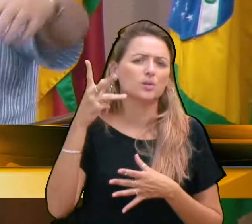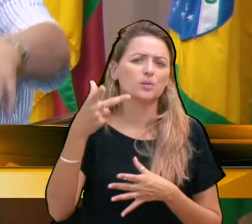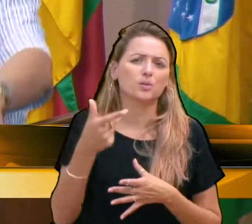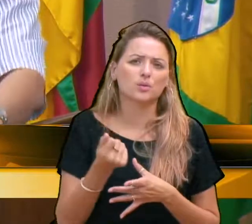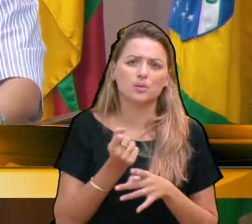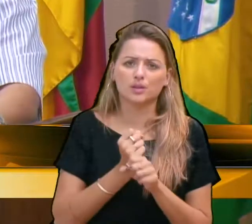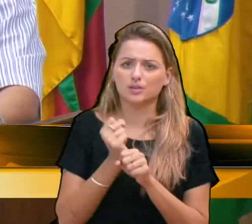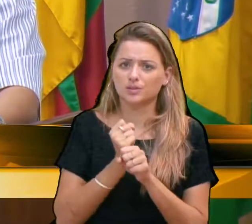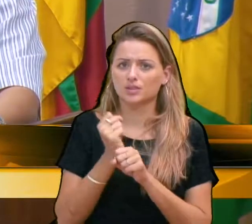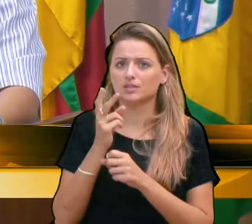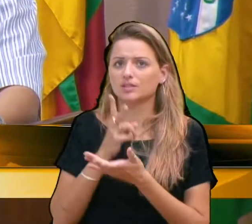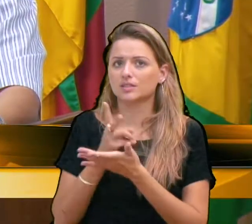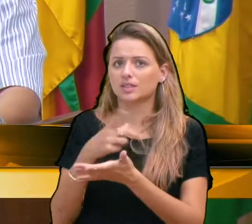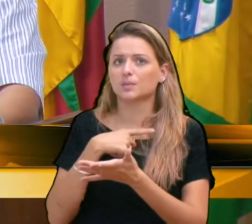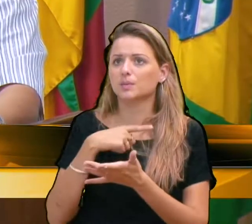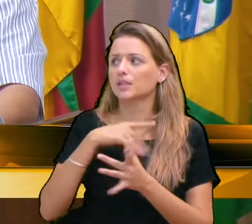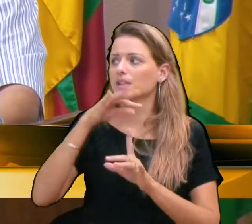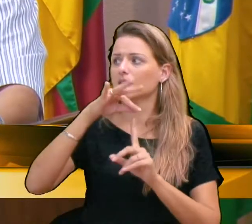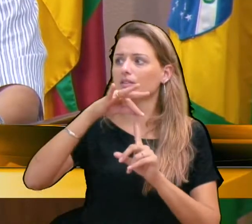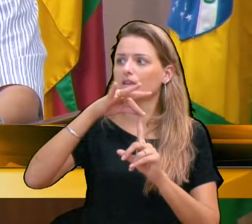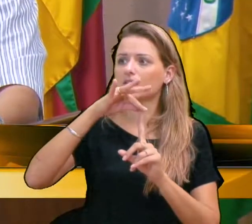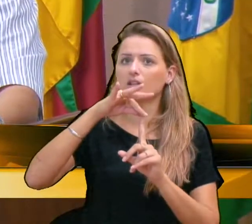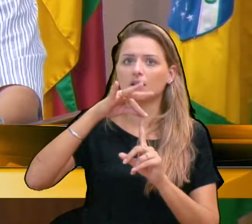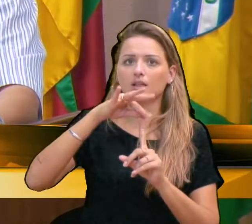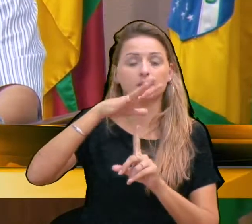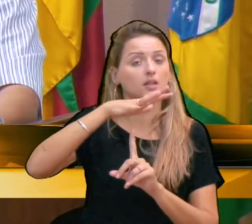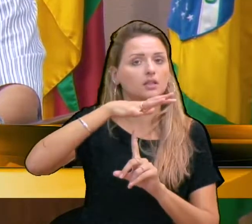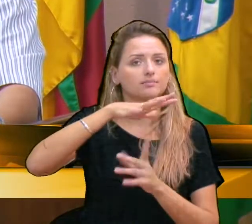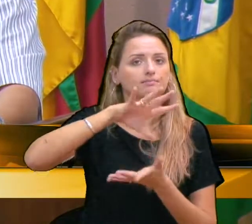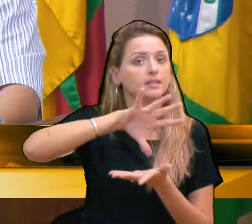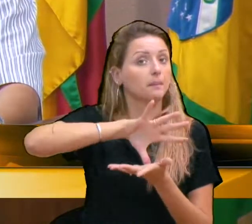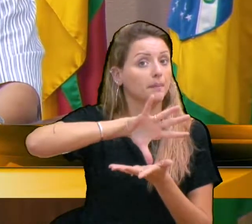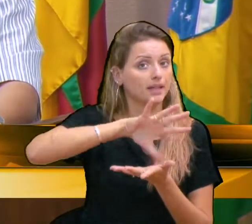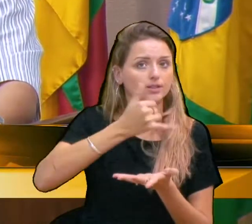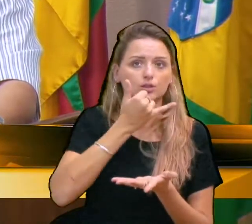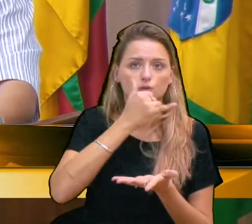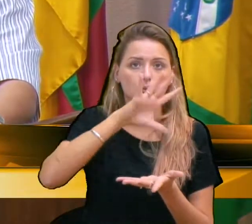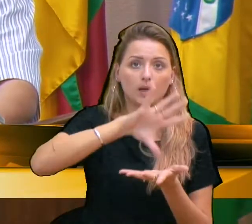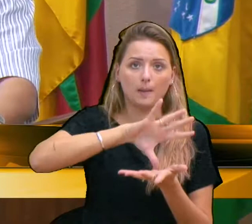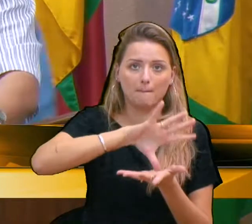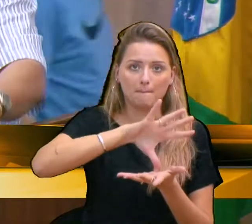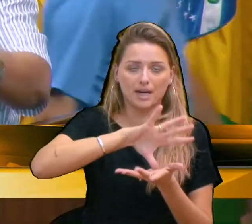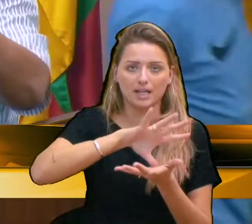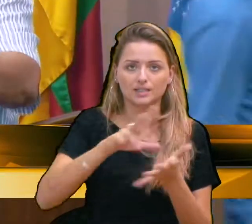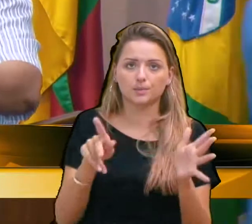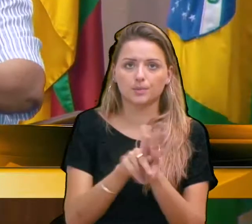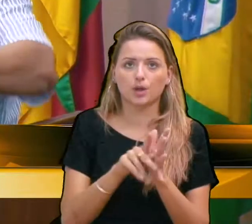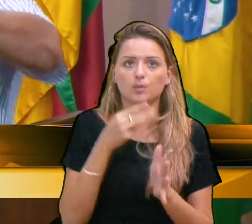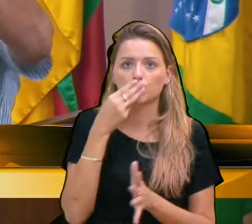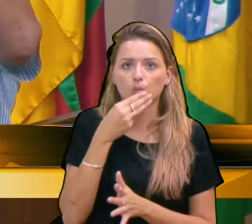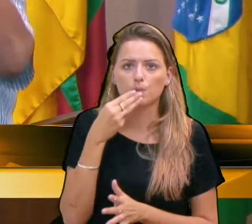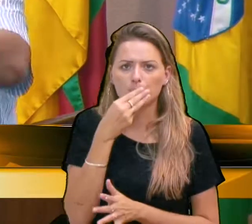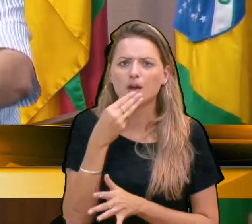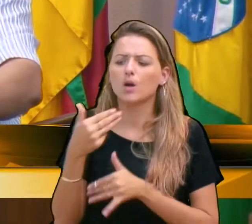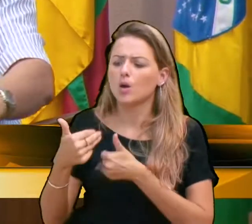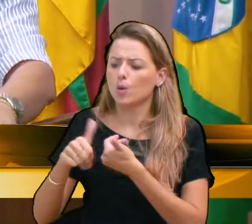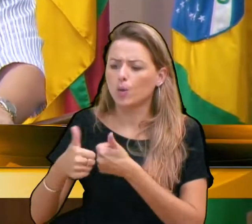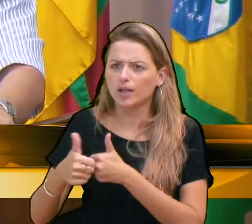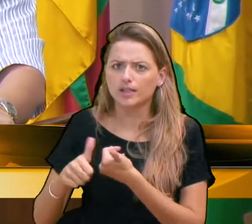sempre tivemos a banca do mel na nossa praça? A banca do mel, sabendo que era mel de